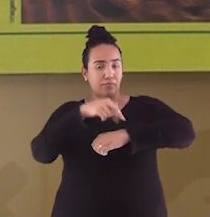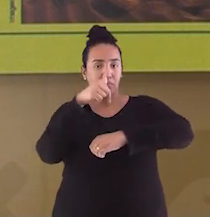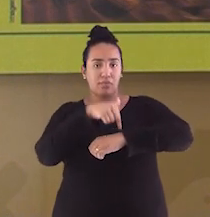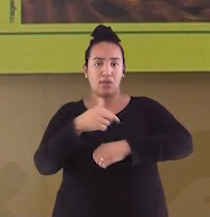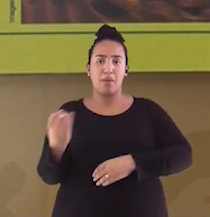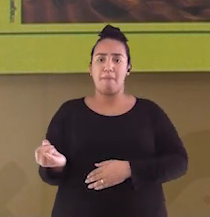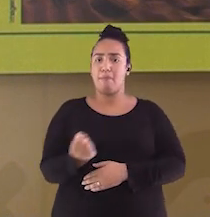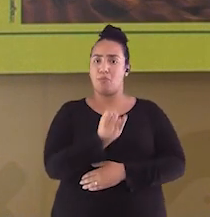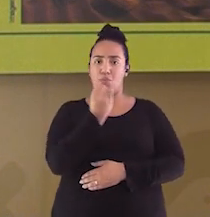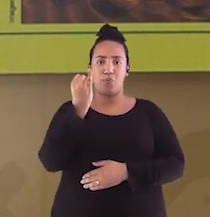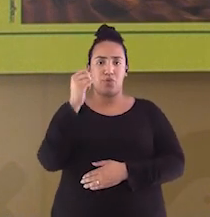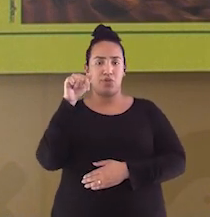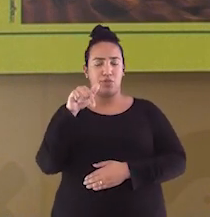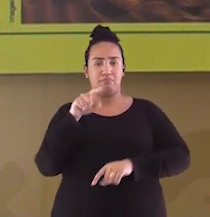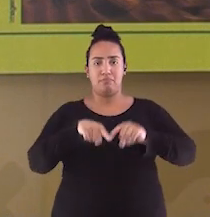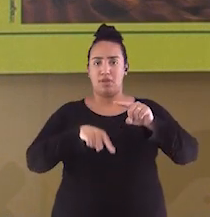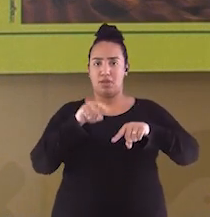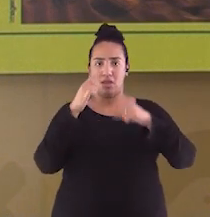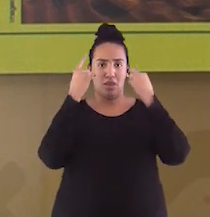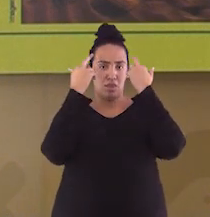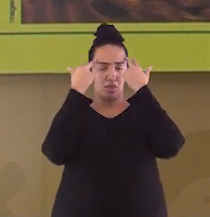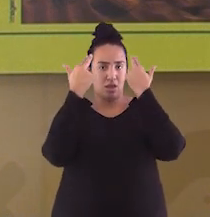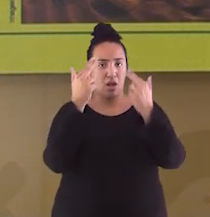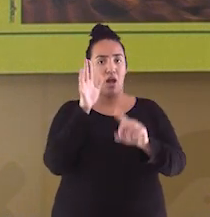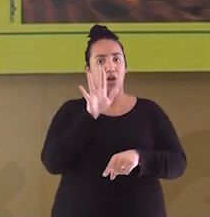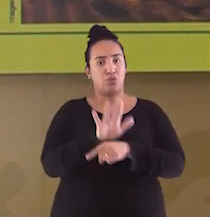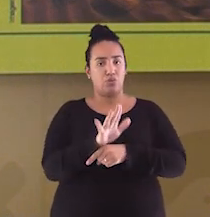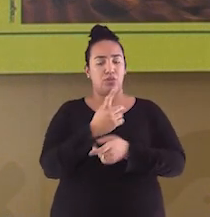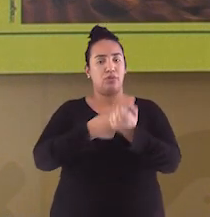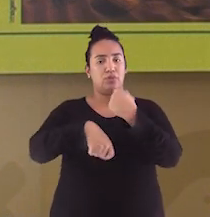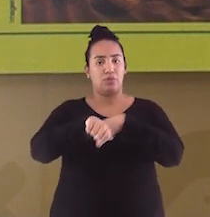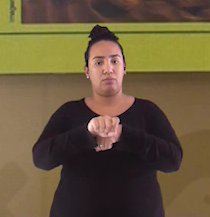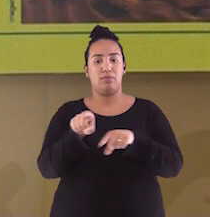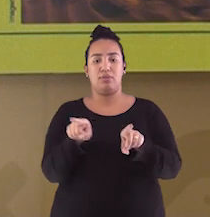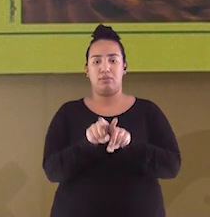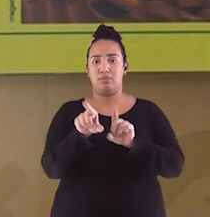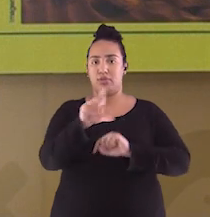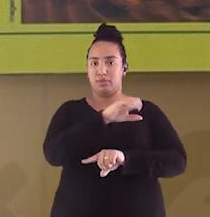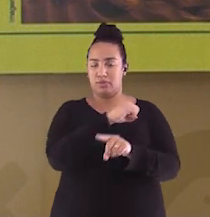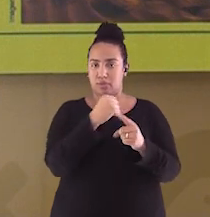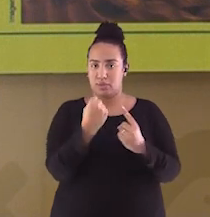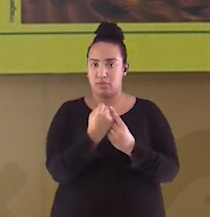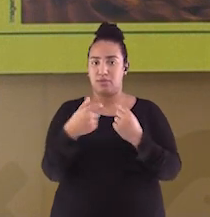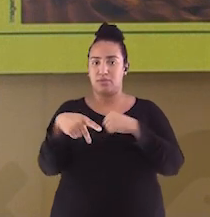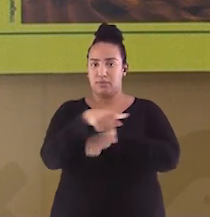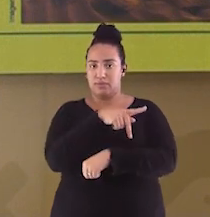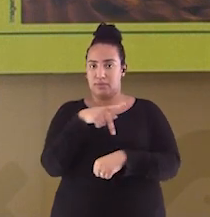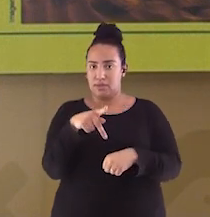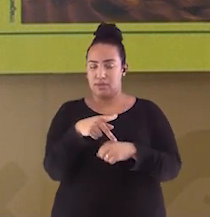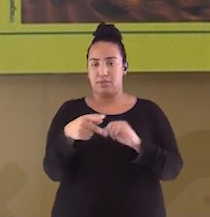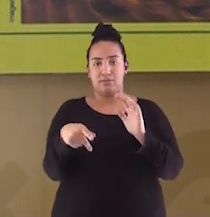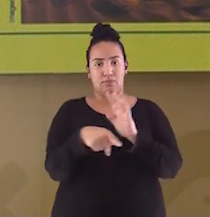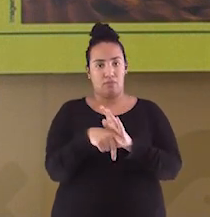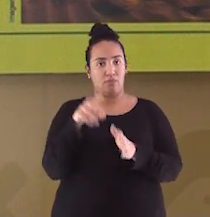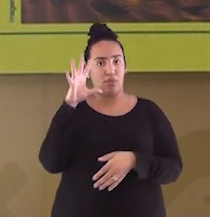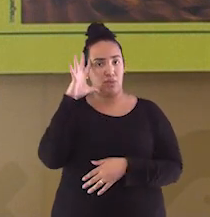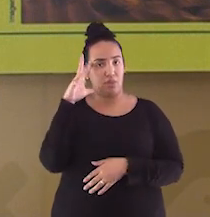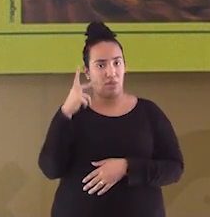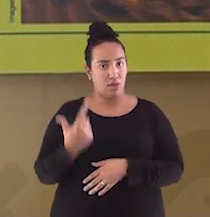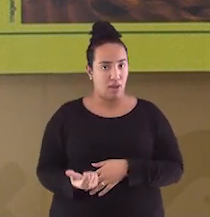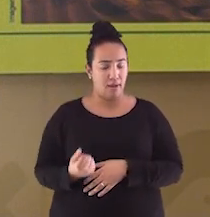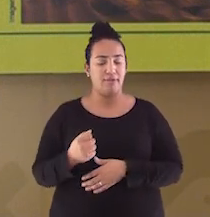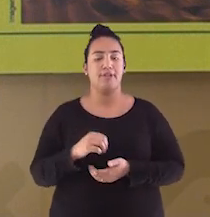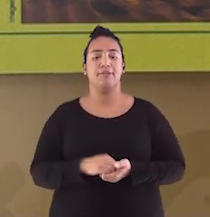importante recurso natural para a economia e para a sociedade dos países africanos que ele atravessa,